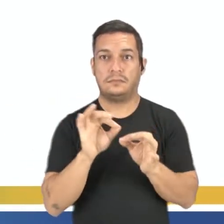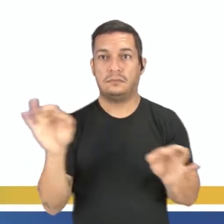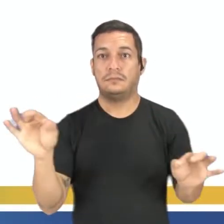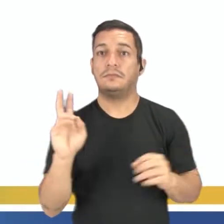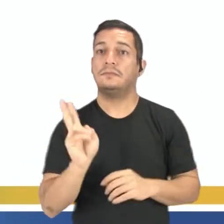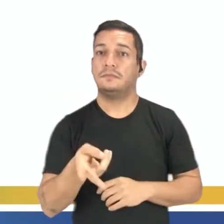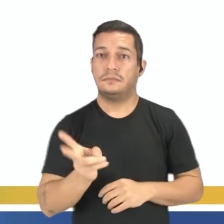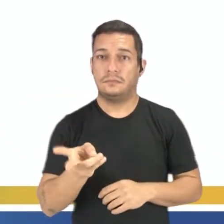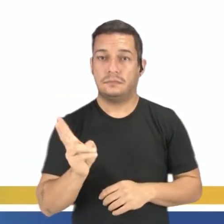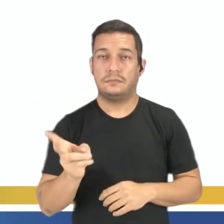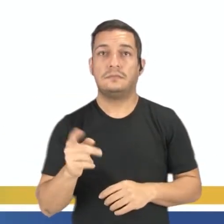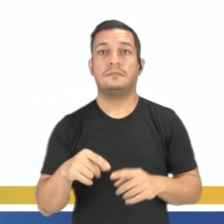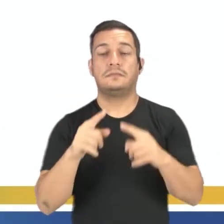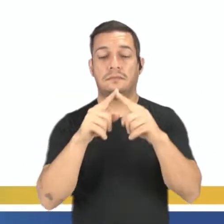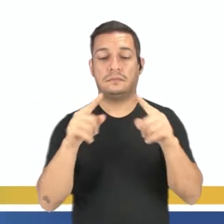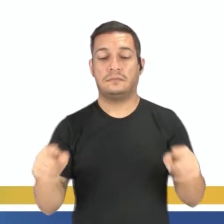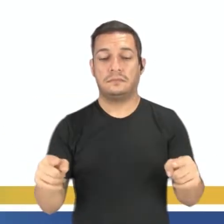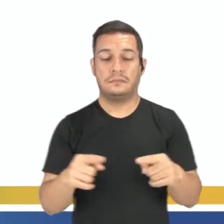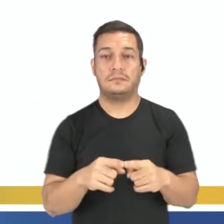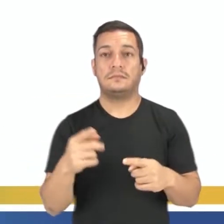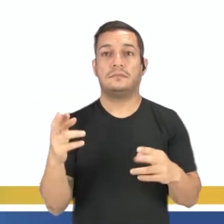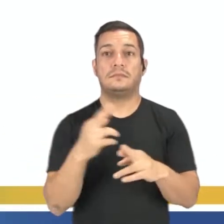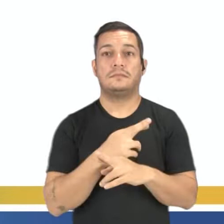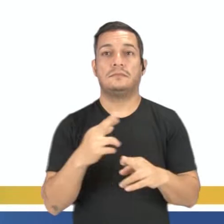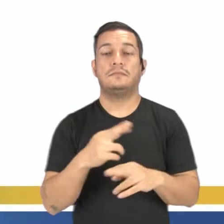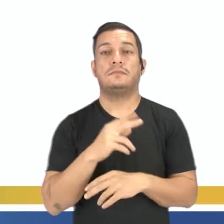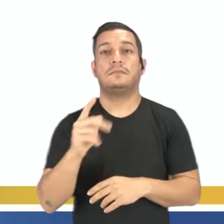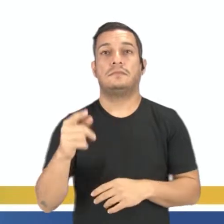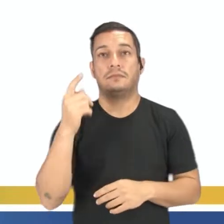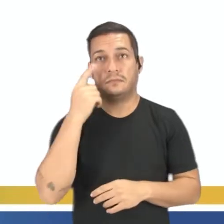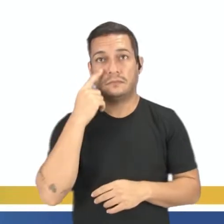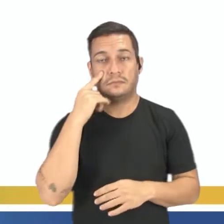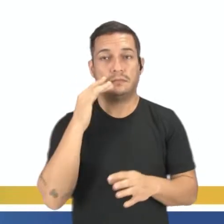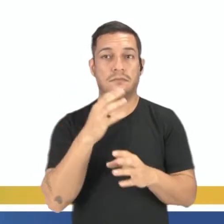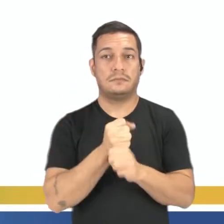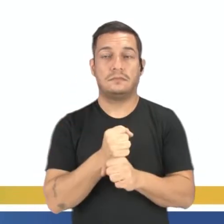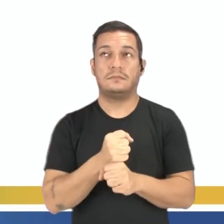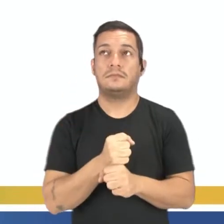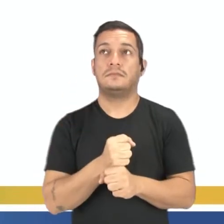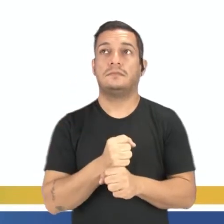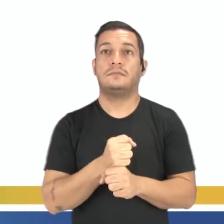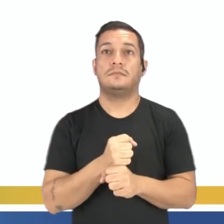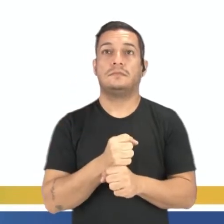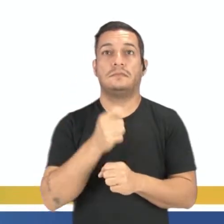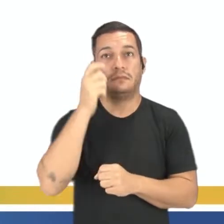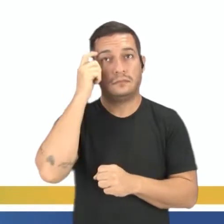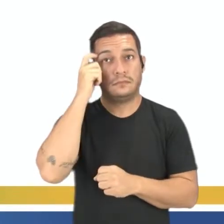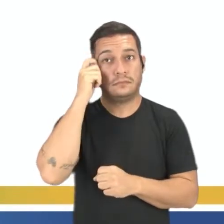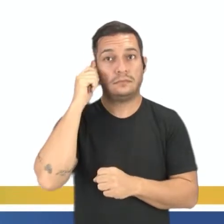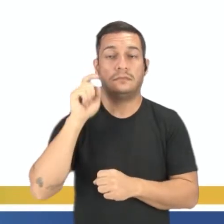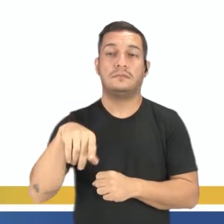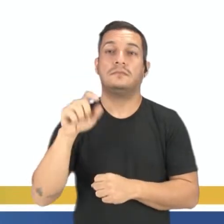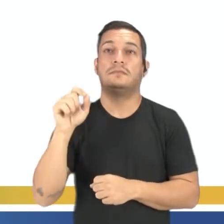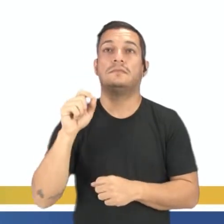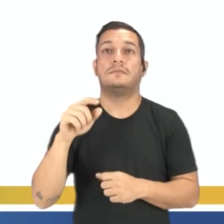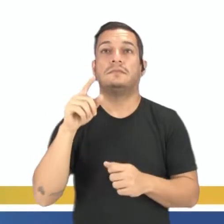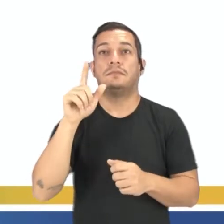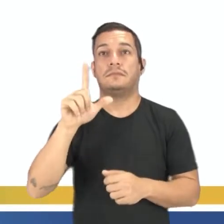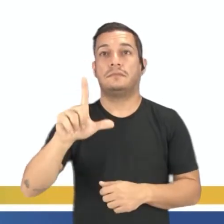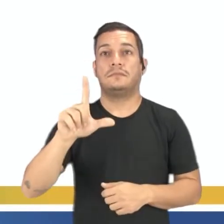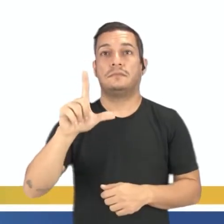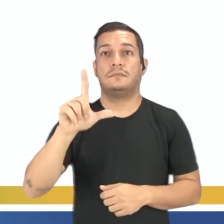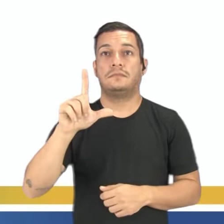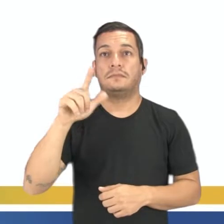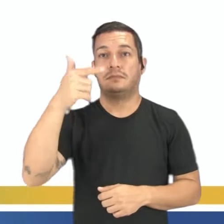medida. E para o triângulo equilátero, a relação para calcularmos a área dele vem a ser